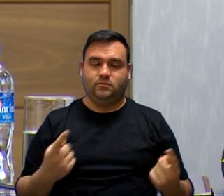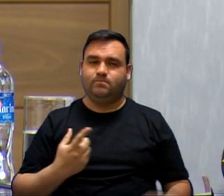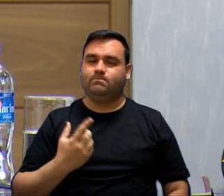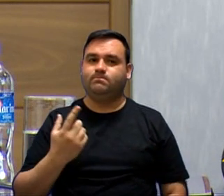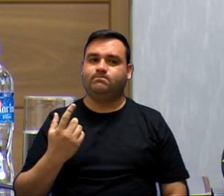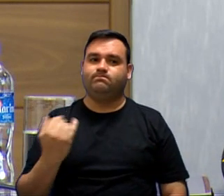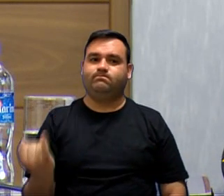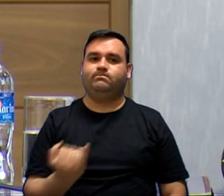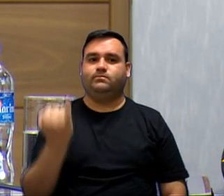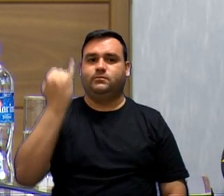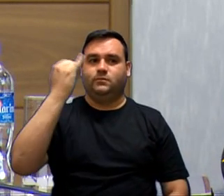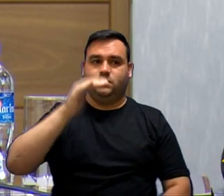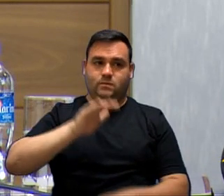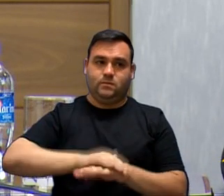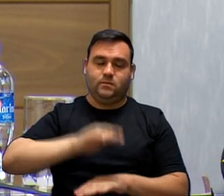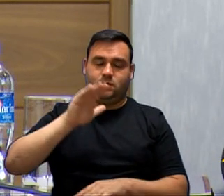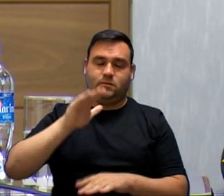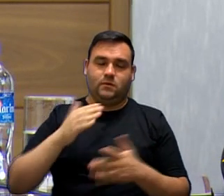do que